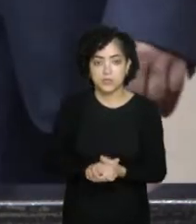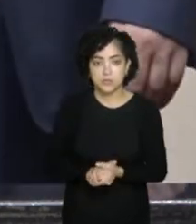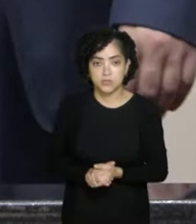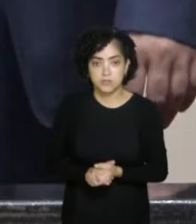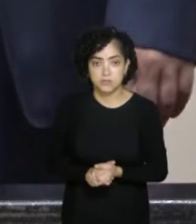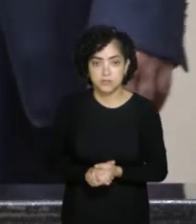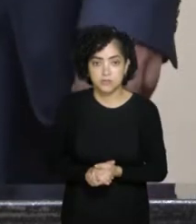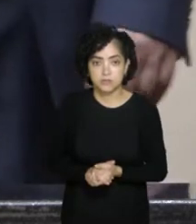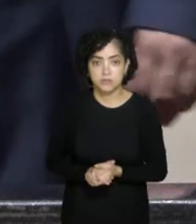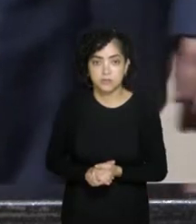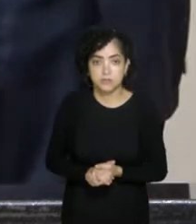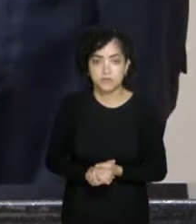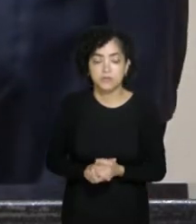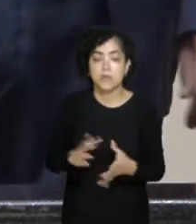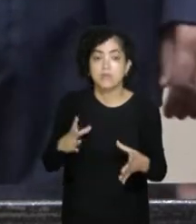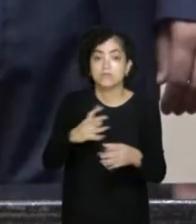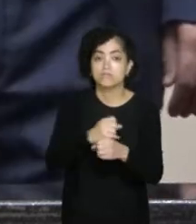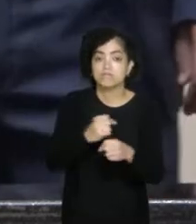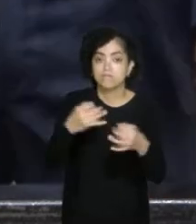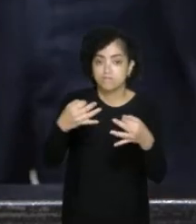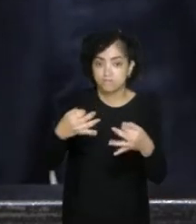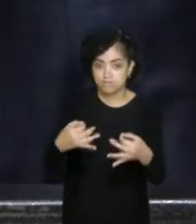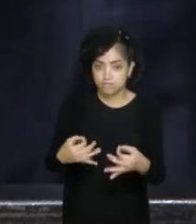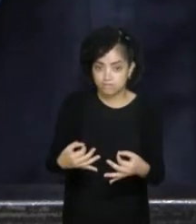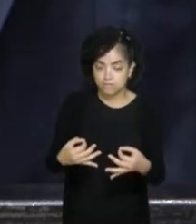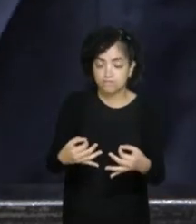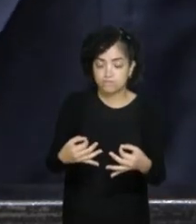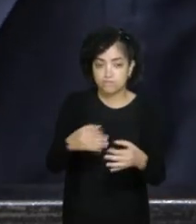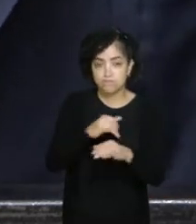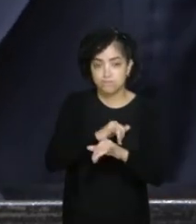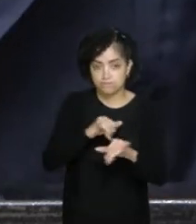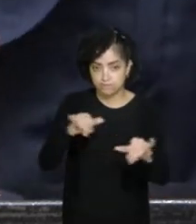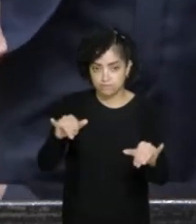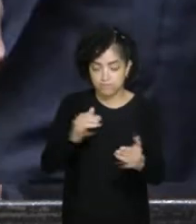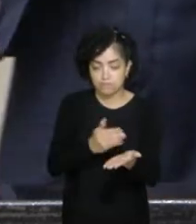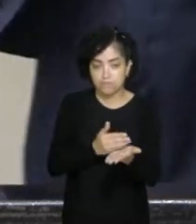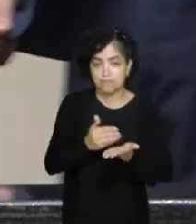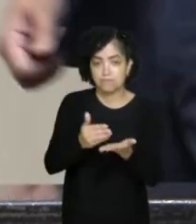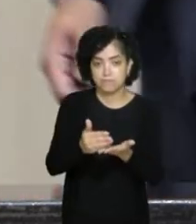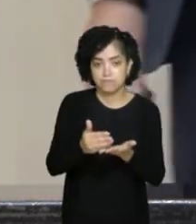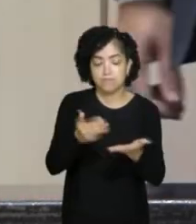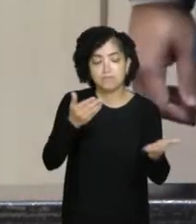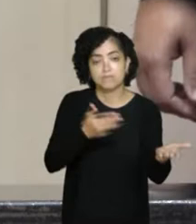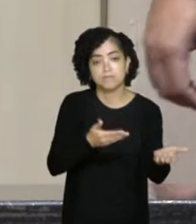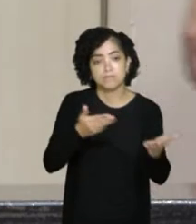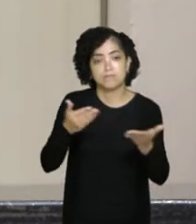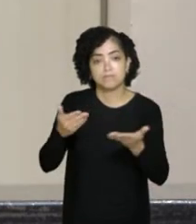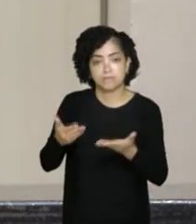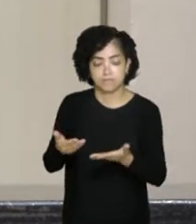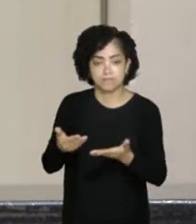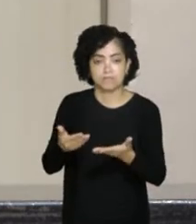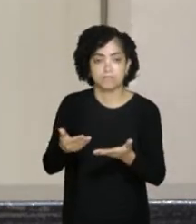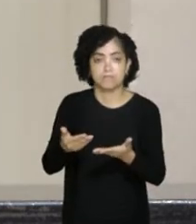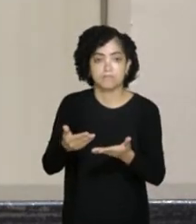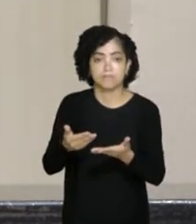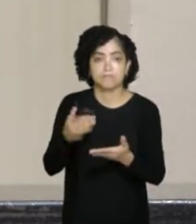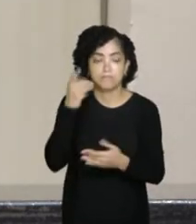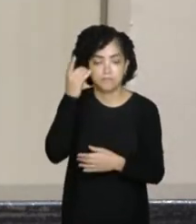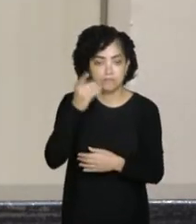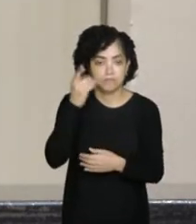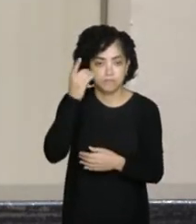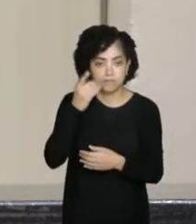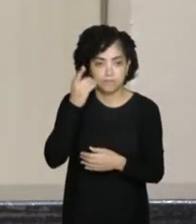ordinária. Havendo o quórum regimental, o senhor presidente declarou abertos os trabalhos e convidou o senhor